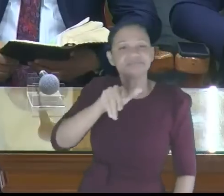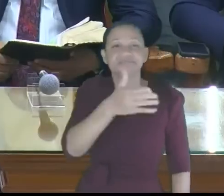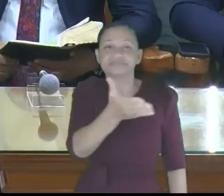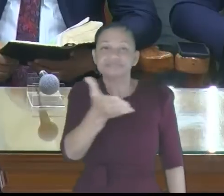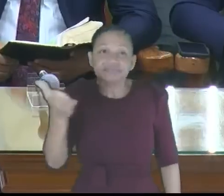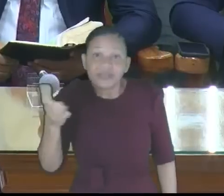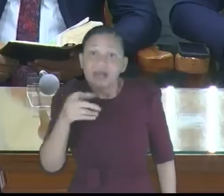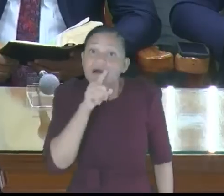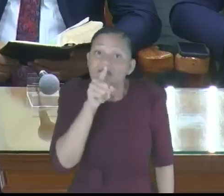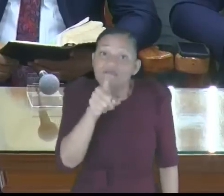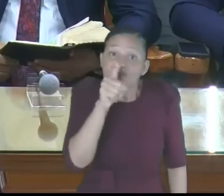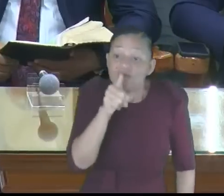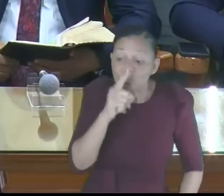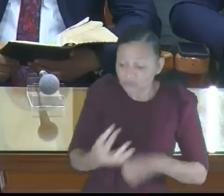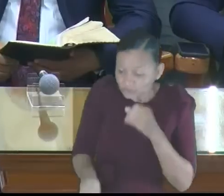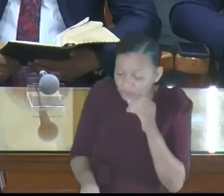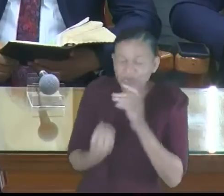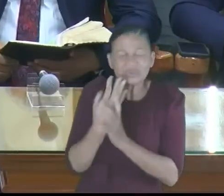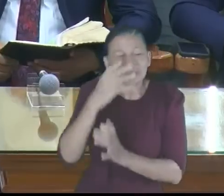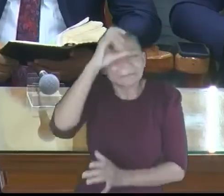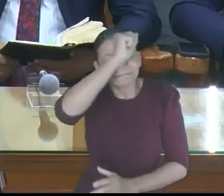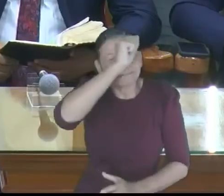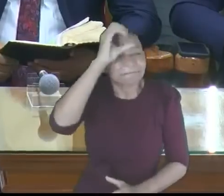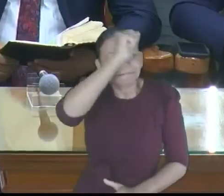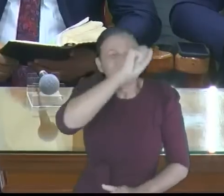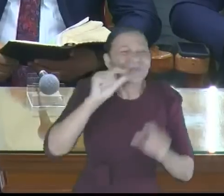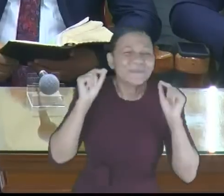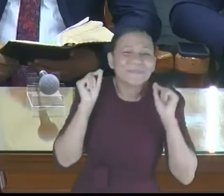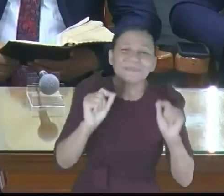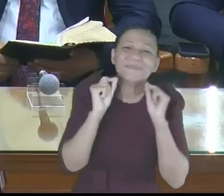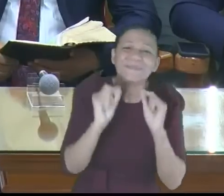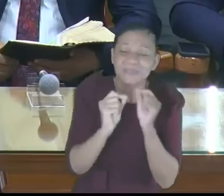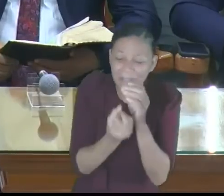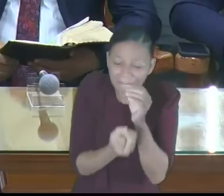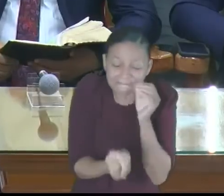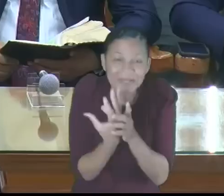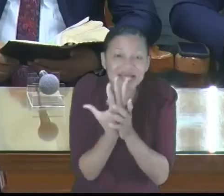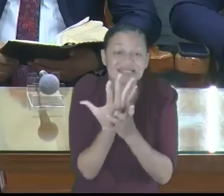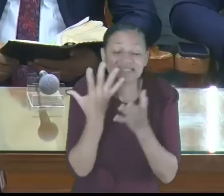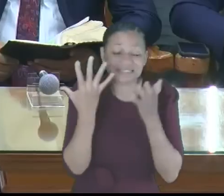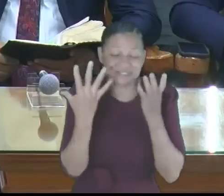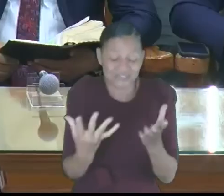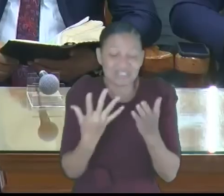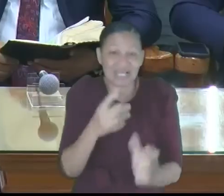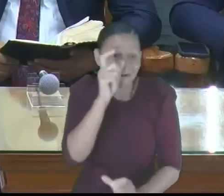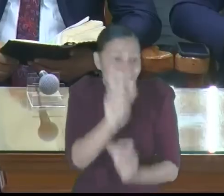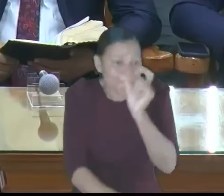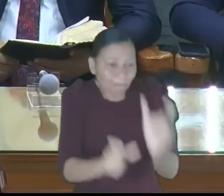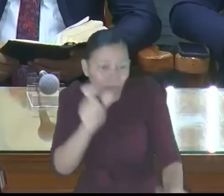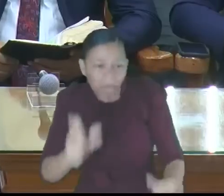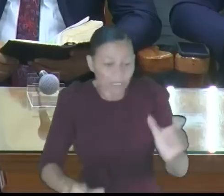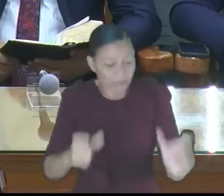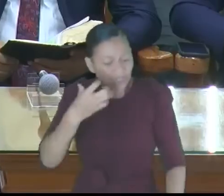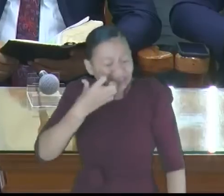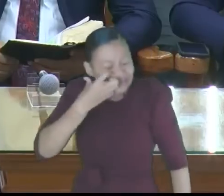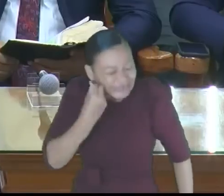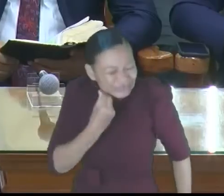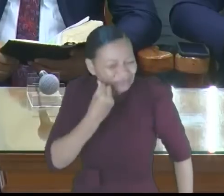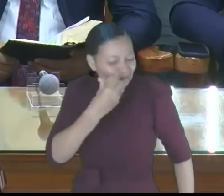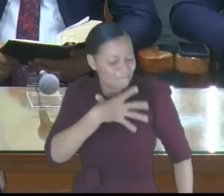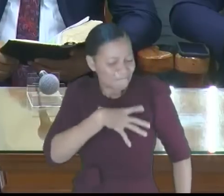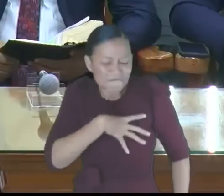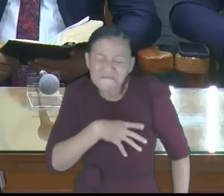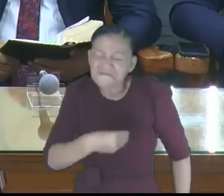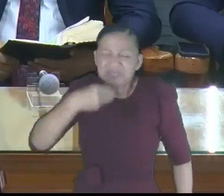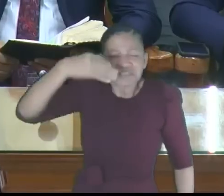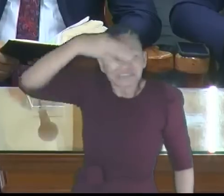para você gerar, o que é que eu aprendo aqui? Que para gerar filhos espirituais, para gerar vidas para Deus,